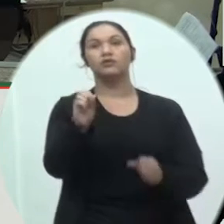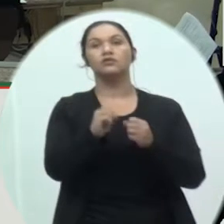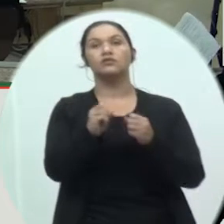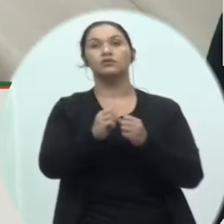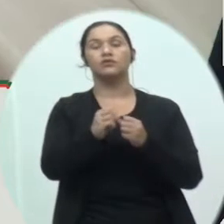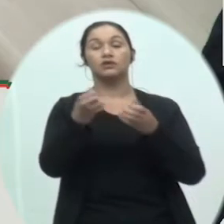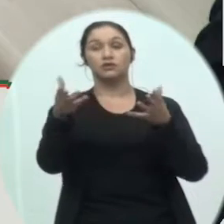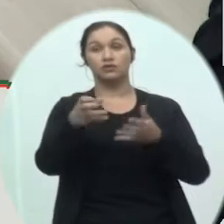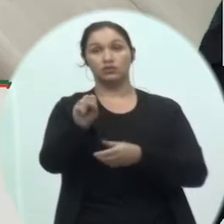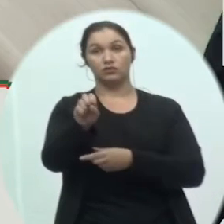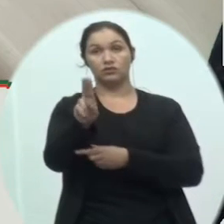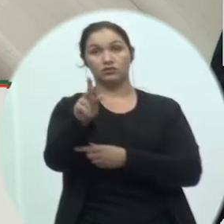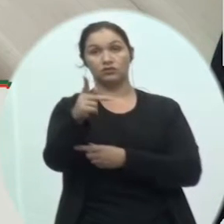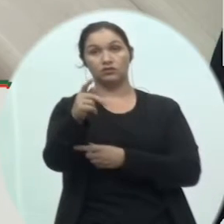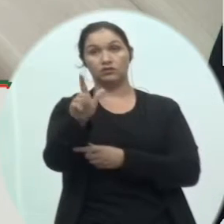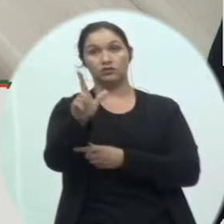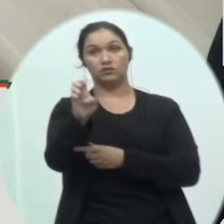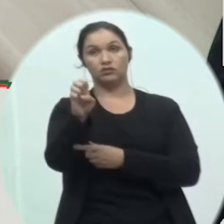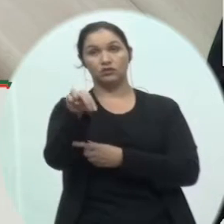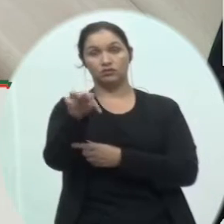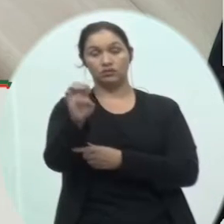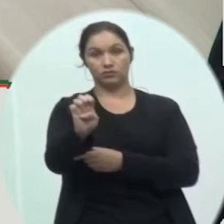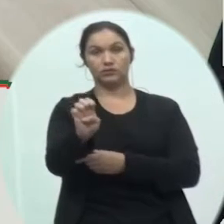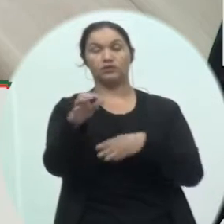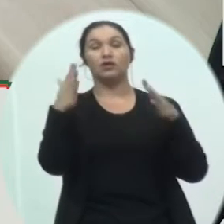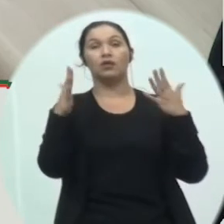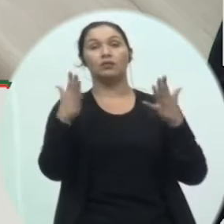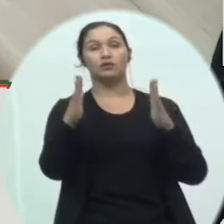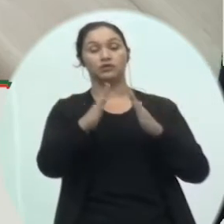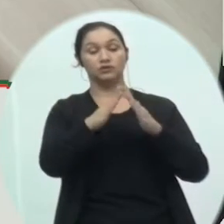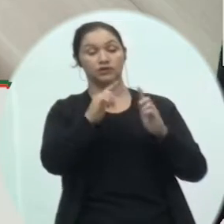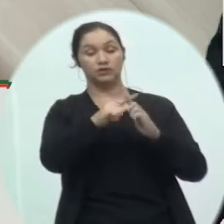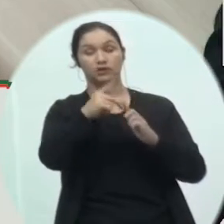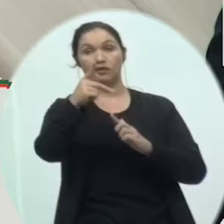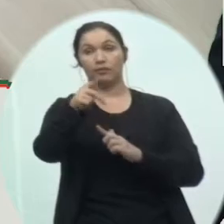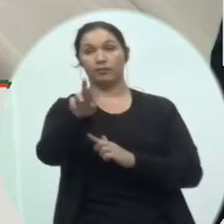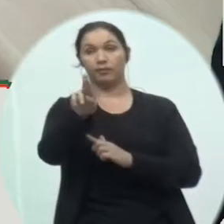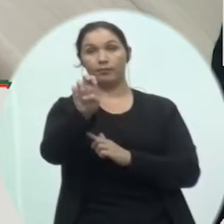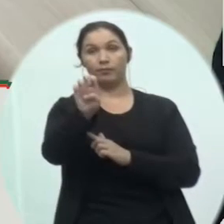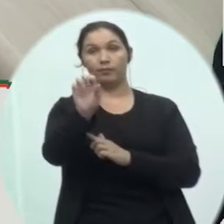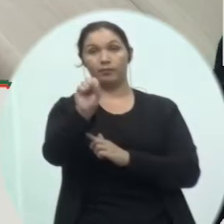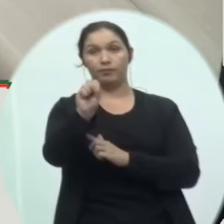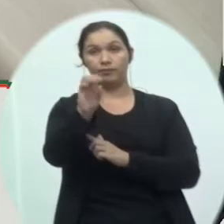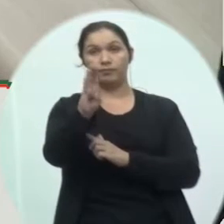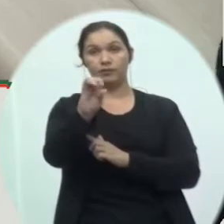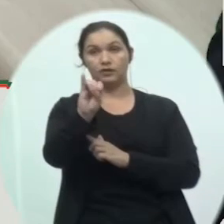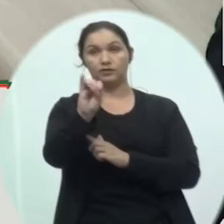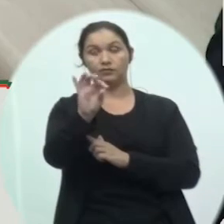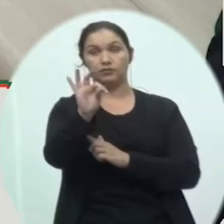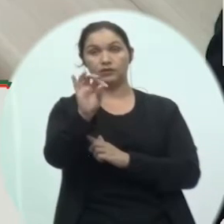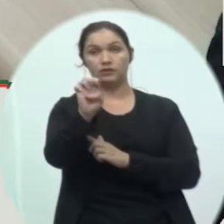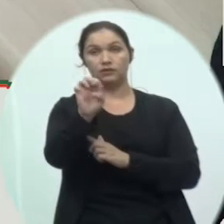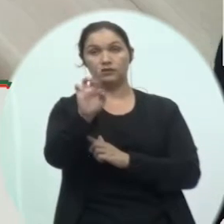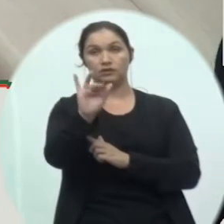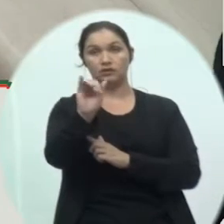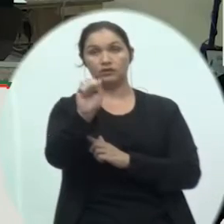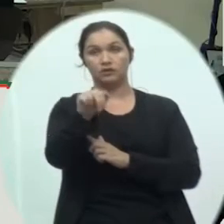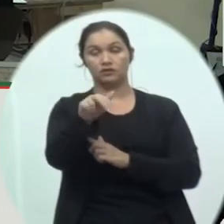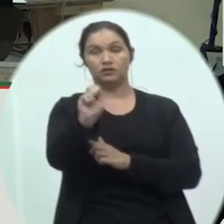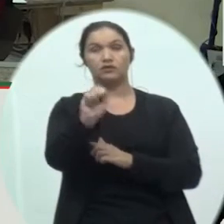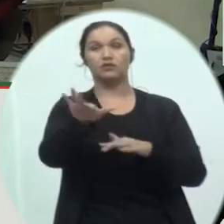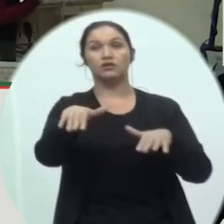suplente, aplaudindo a Igreja Presbiteriana de Criciúma. Dessa forma, gostaríamos de convidar os